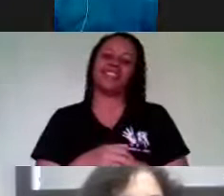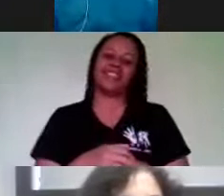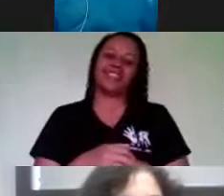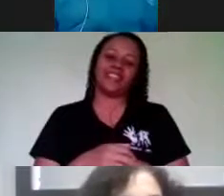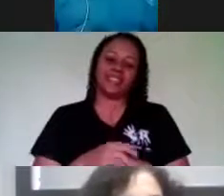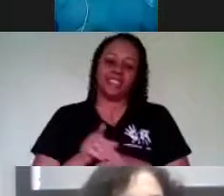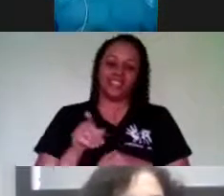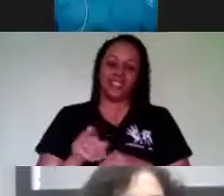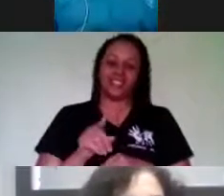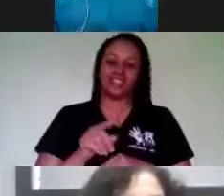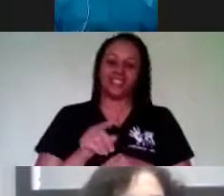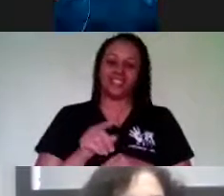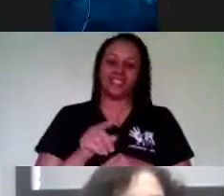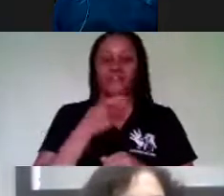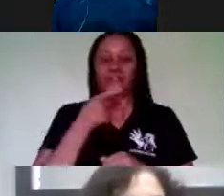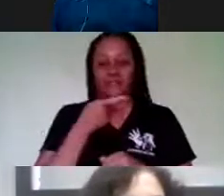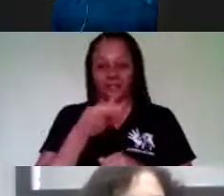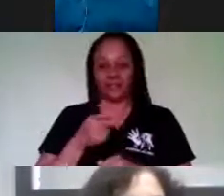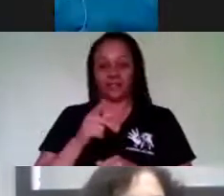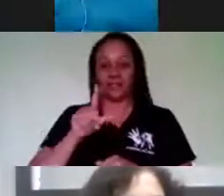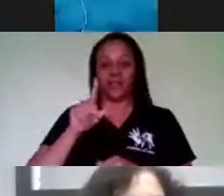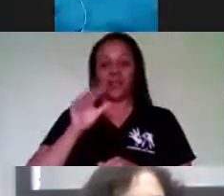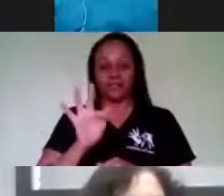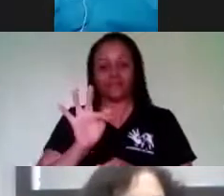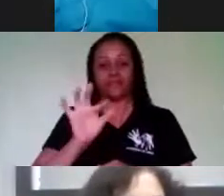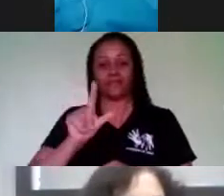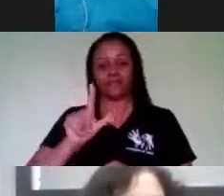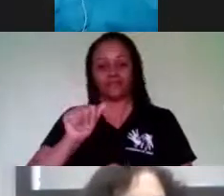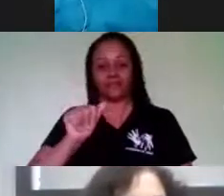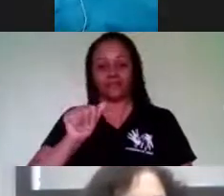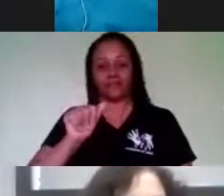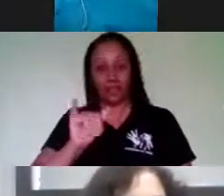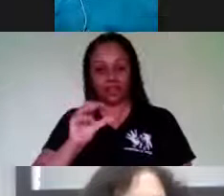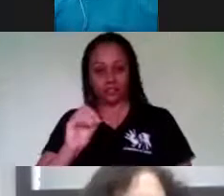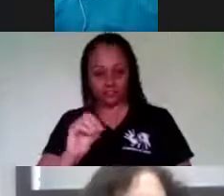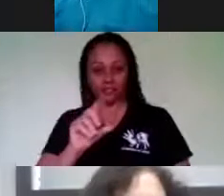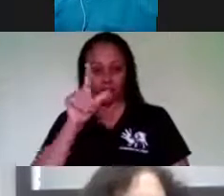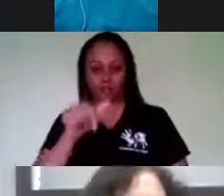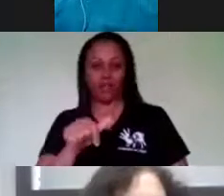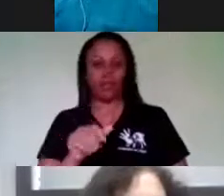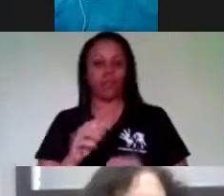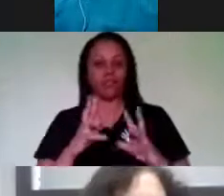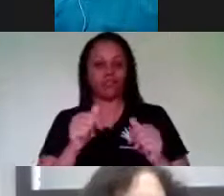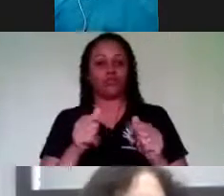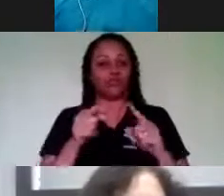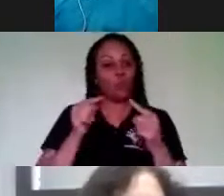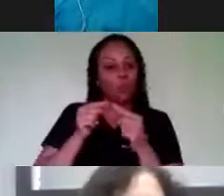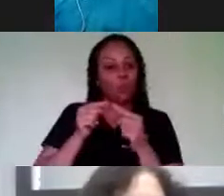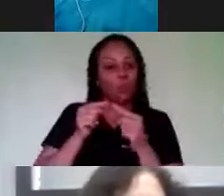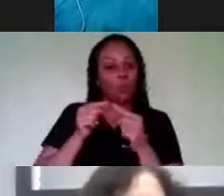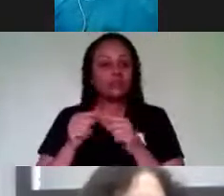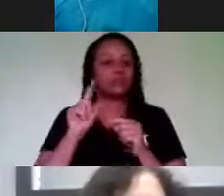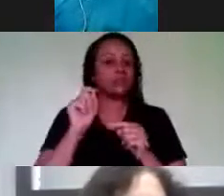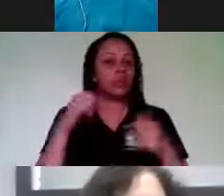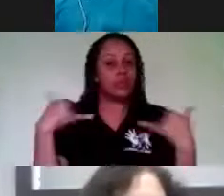acaba de nos colocar tem tudo a ver com a celebração do aniversário da Lei de Cotas. Ontem eu conversava